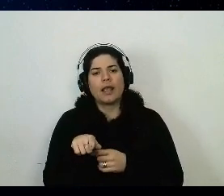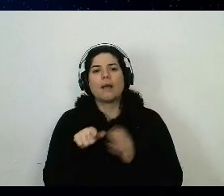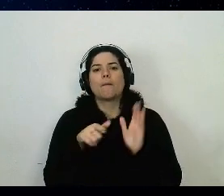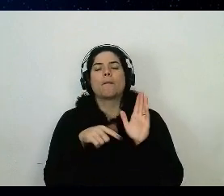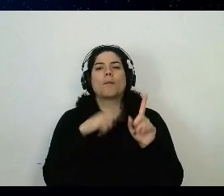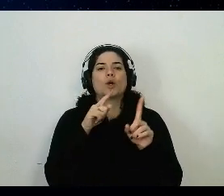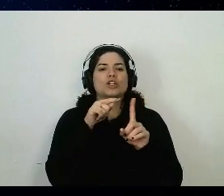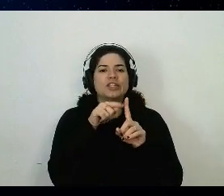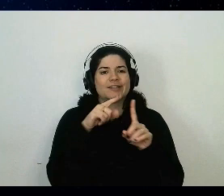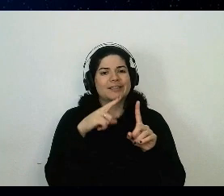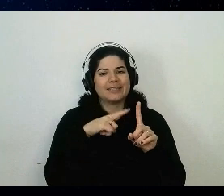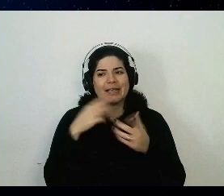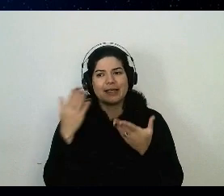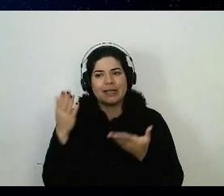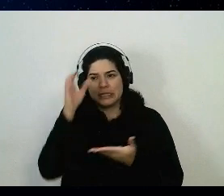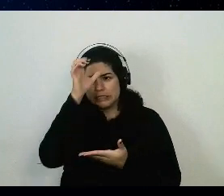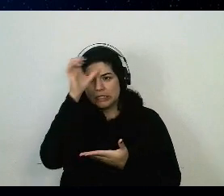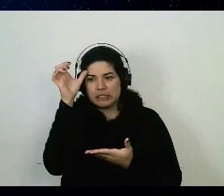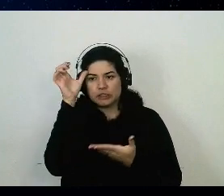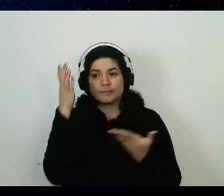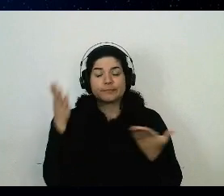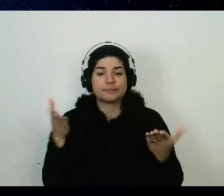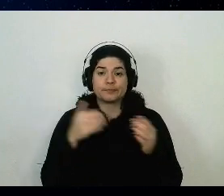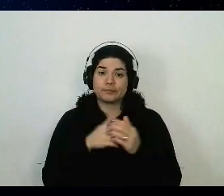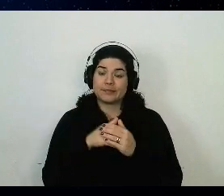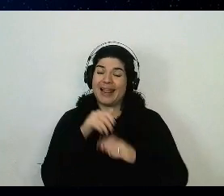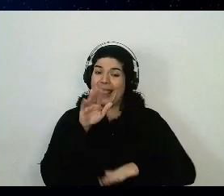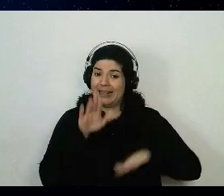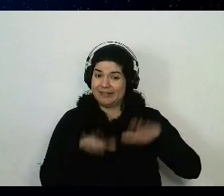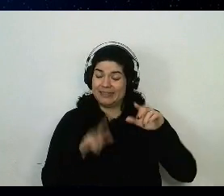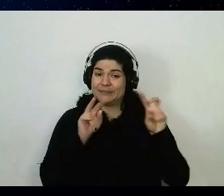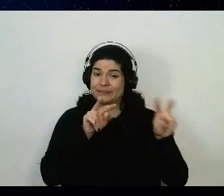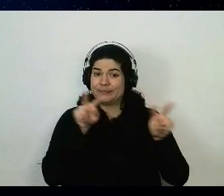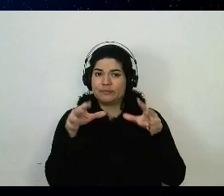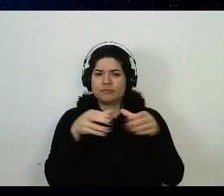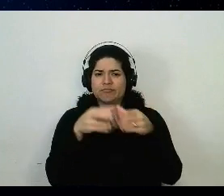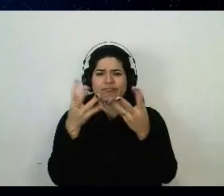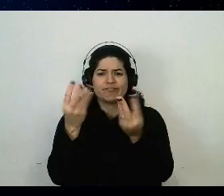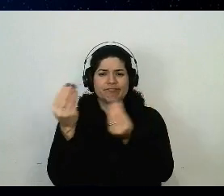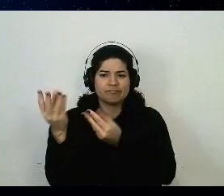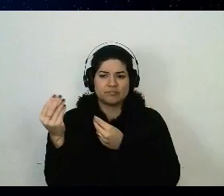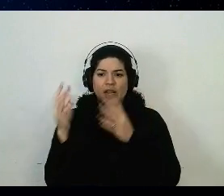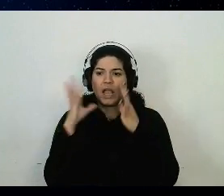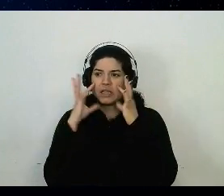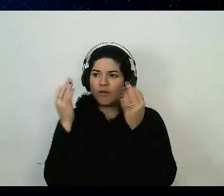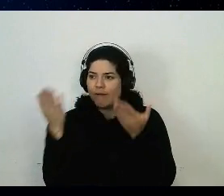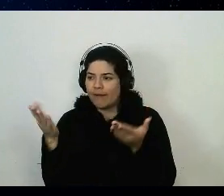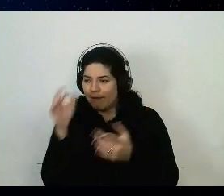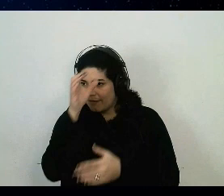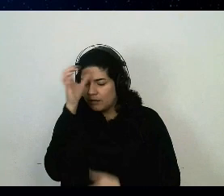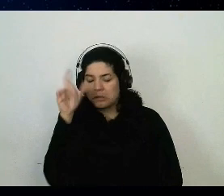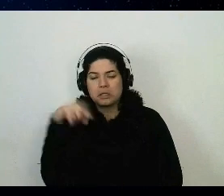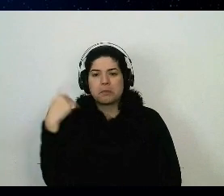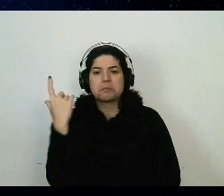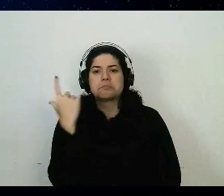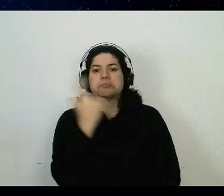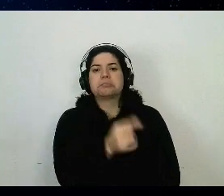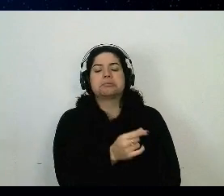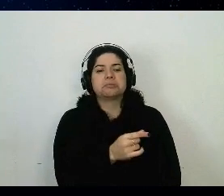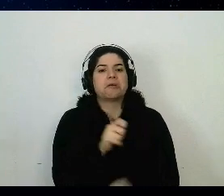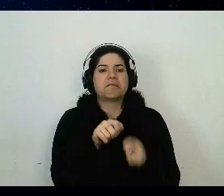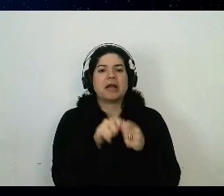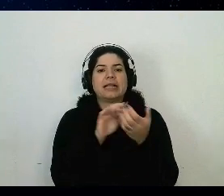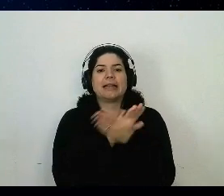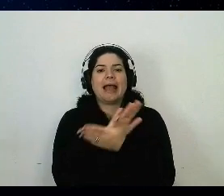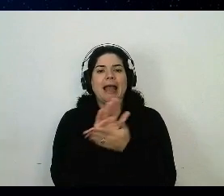ao nosso cliente? Muitas vezes, eu vejo muitos times, ouve o cliente aqui, sai ali e simplesmente não faz nada. Adianta fazer